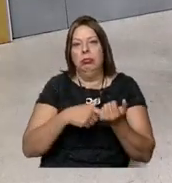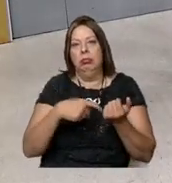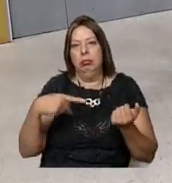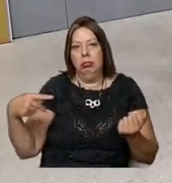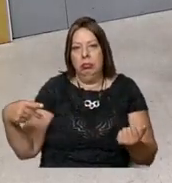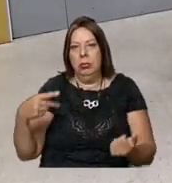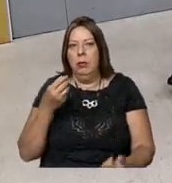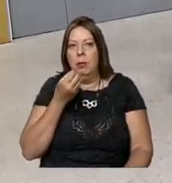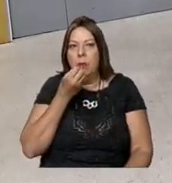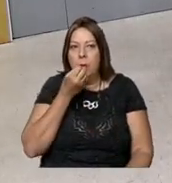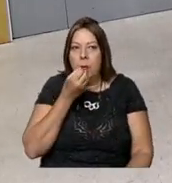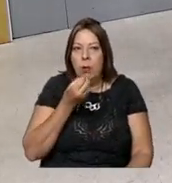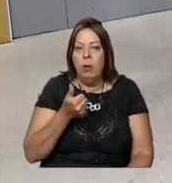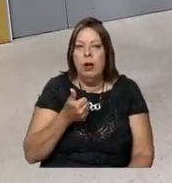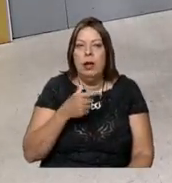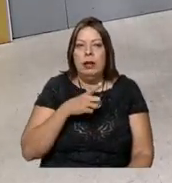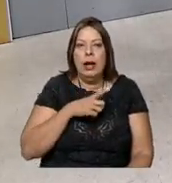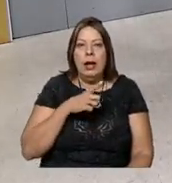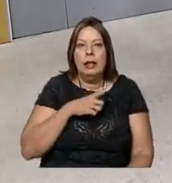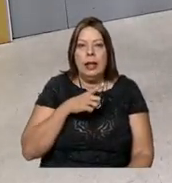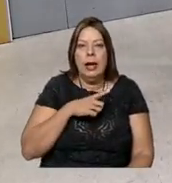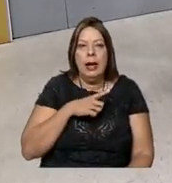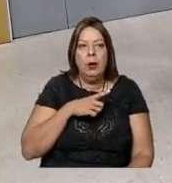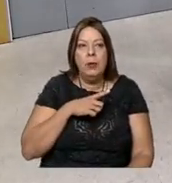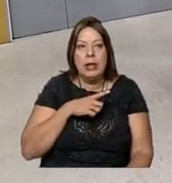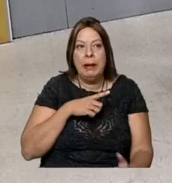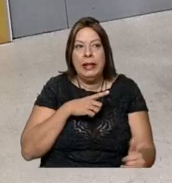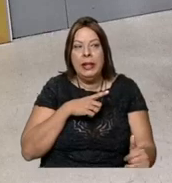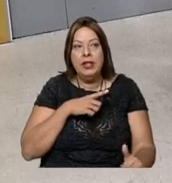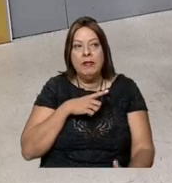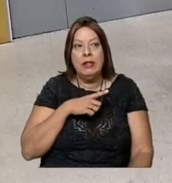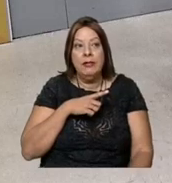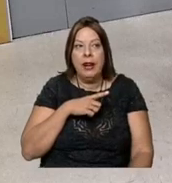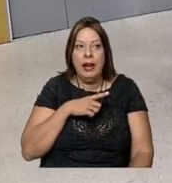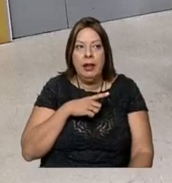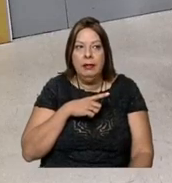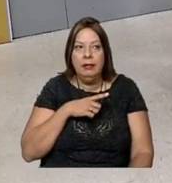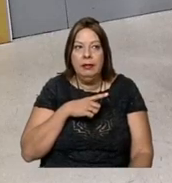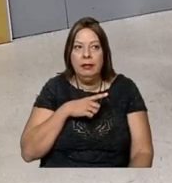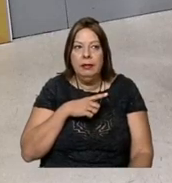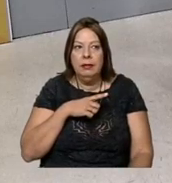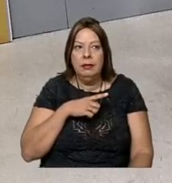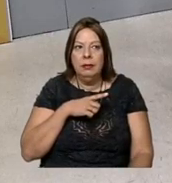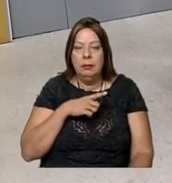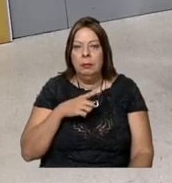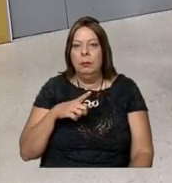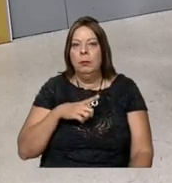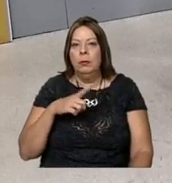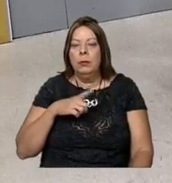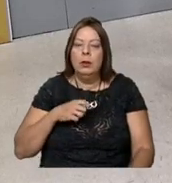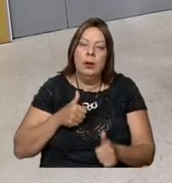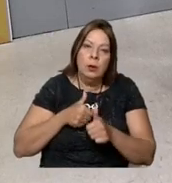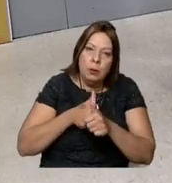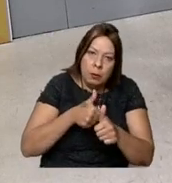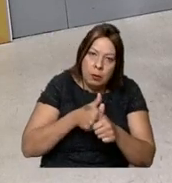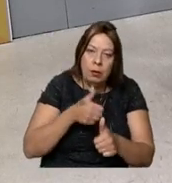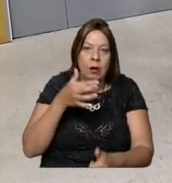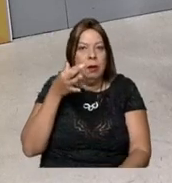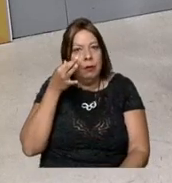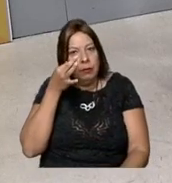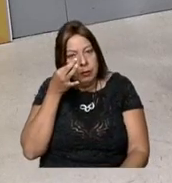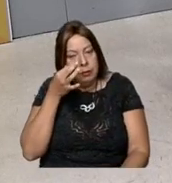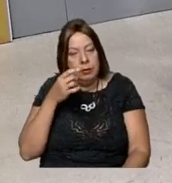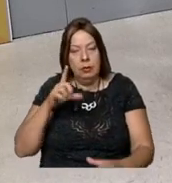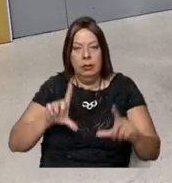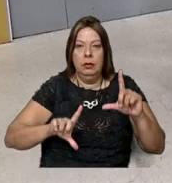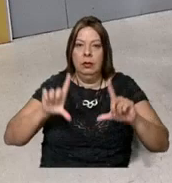Ó, tá bom demais nisso. Vamos aproveitar para desejar um ótimo dia a todos que estão nos acompanhando ao vivo pela TV